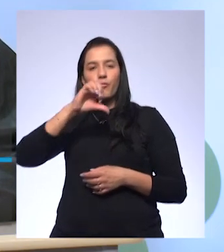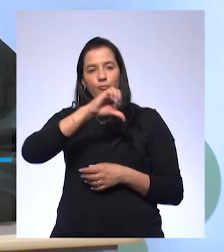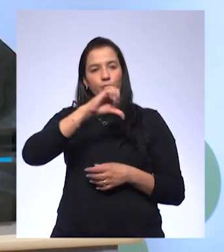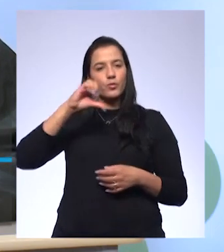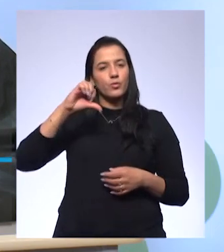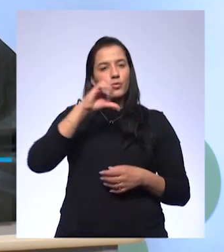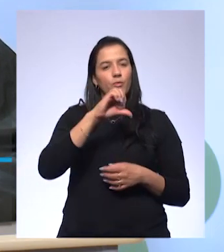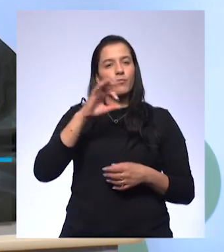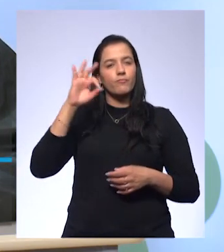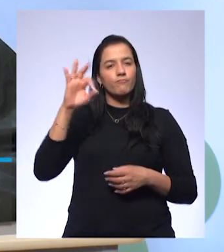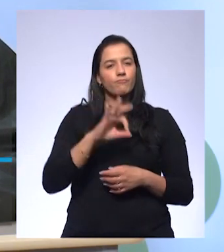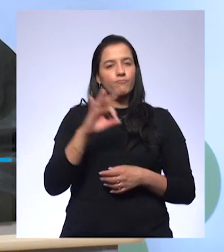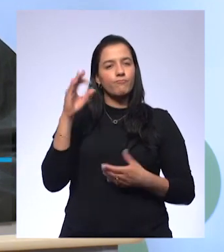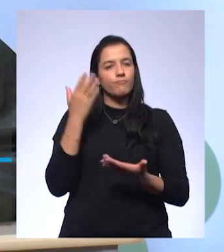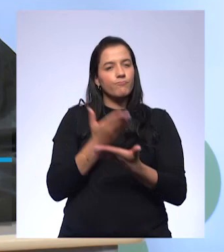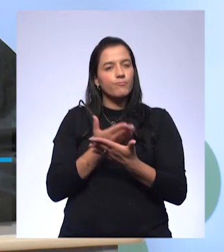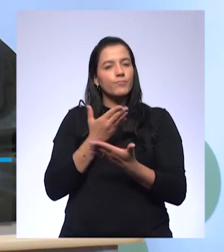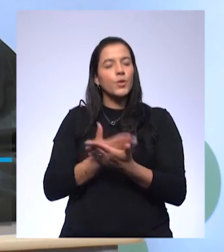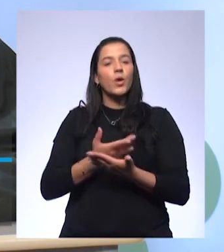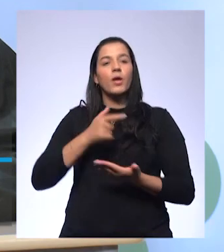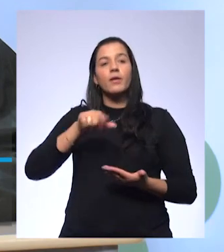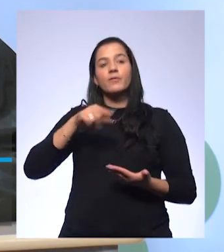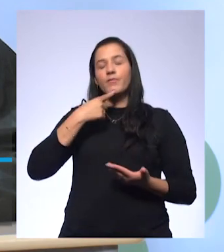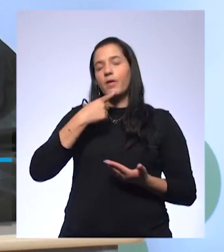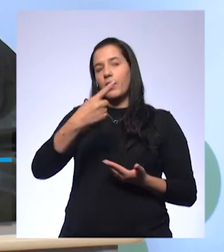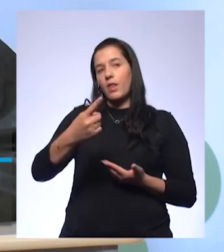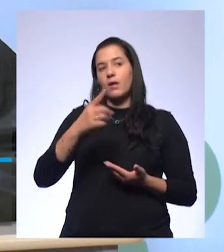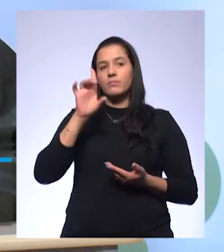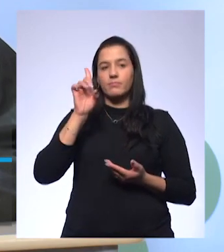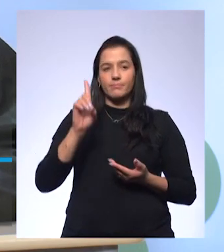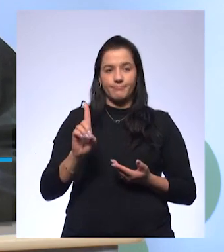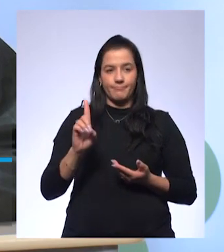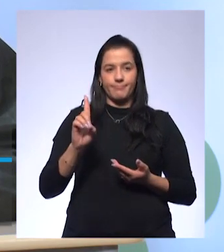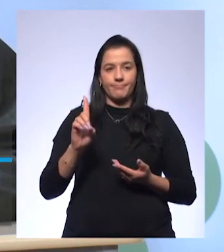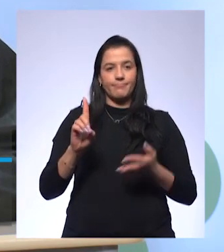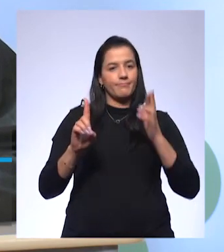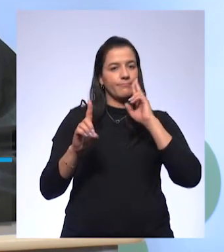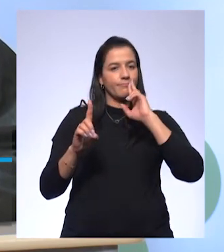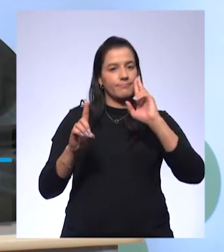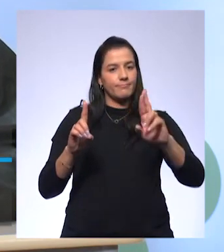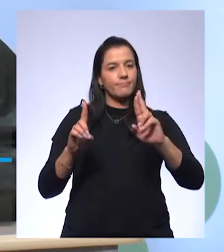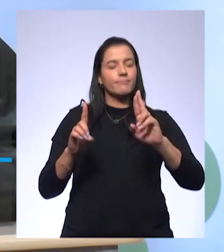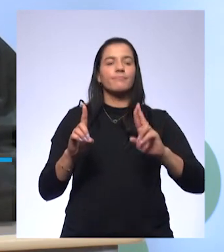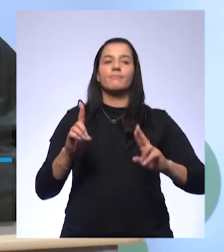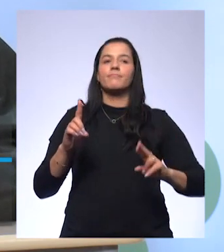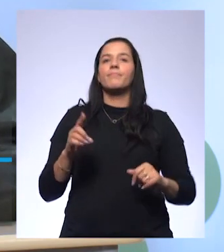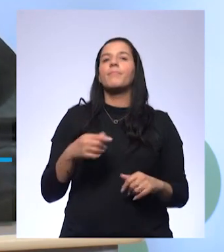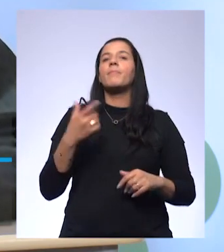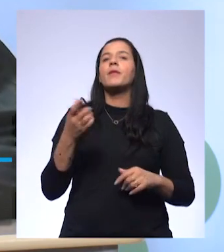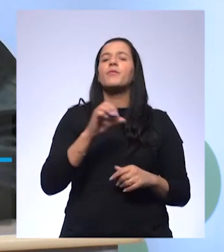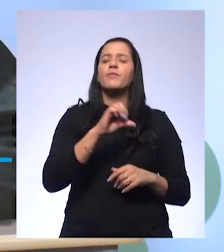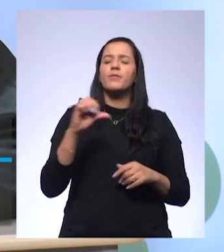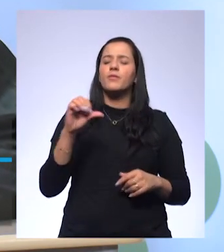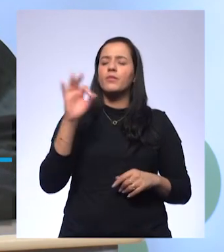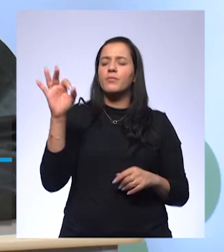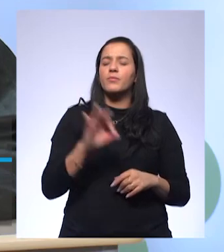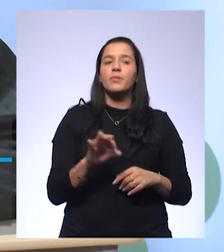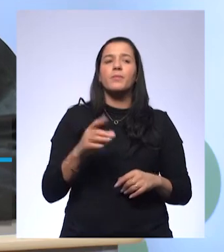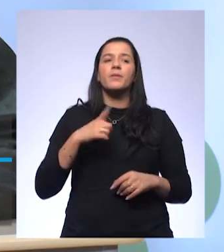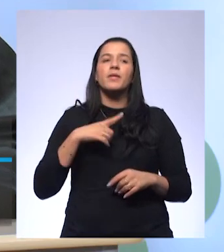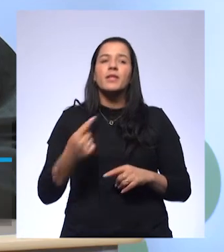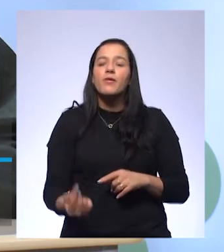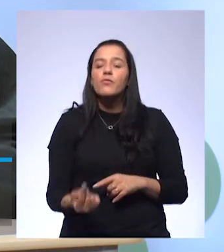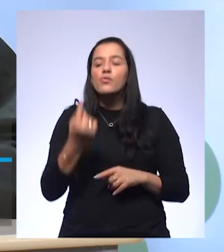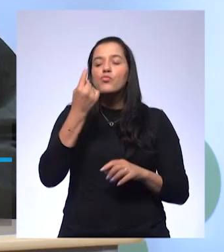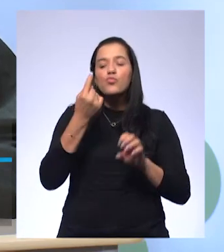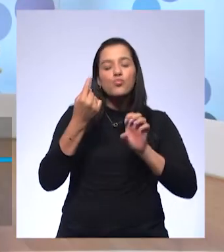99% dos estudantes colocaram a letra D como uma afirmativa correta. E por que 99%? Porque apareceu um